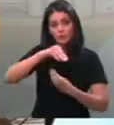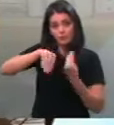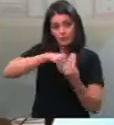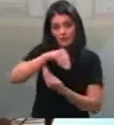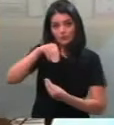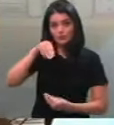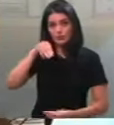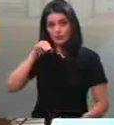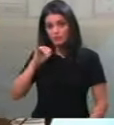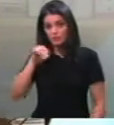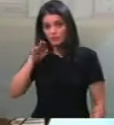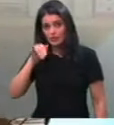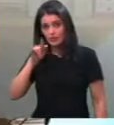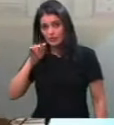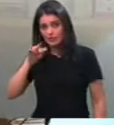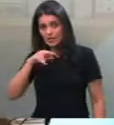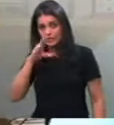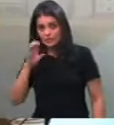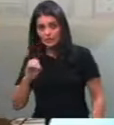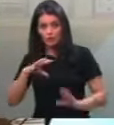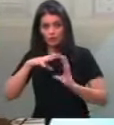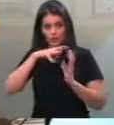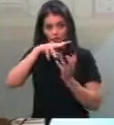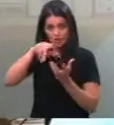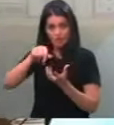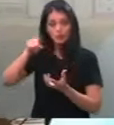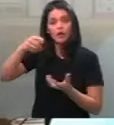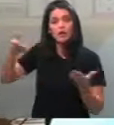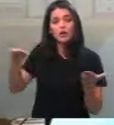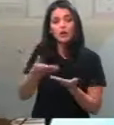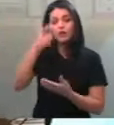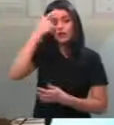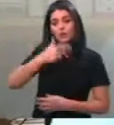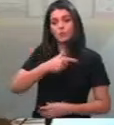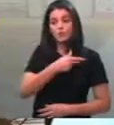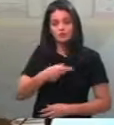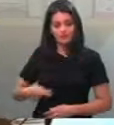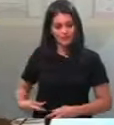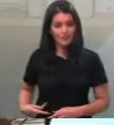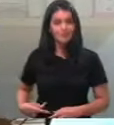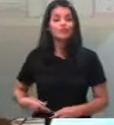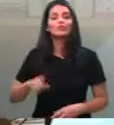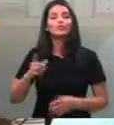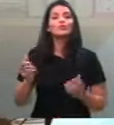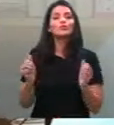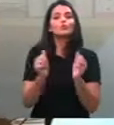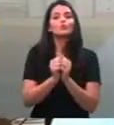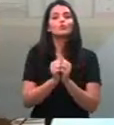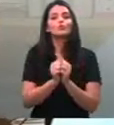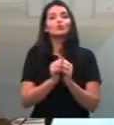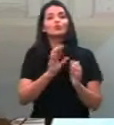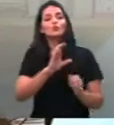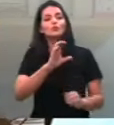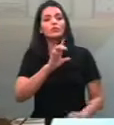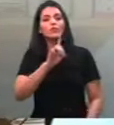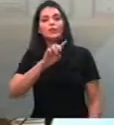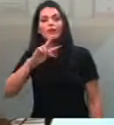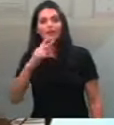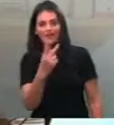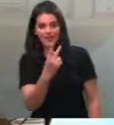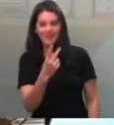Internacionais e Refugiados, a qual agora assumi a presidência, em conjunto com a CDH dessa